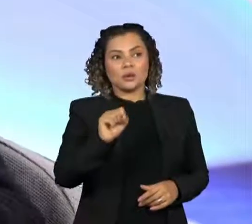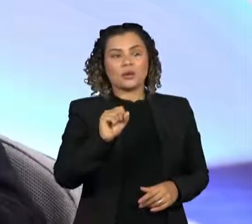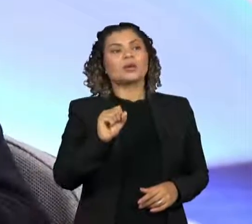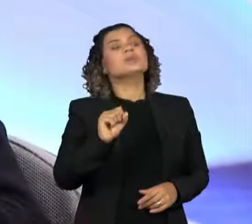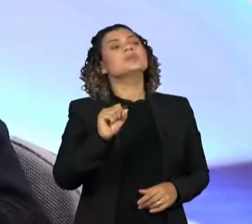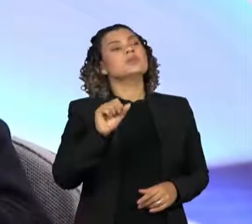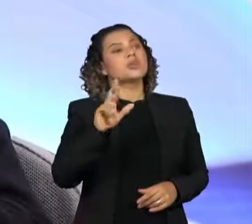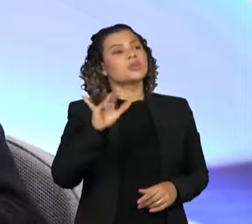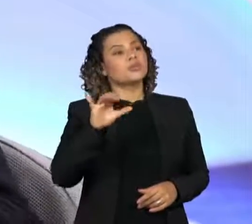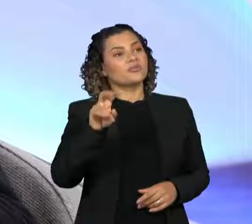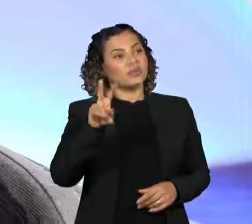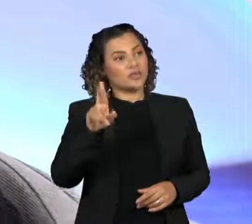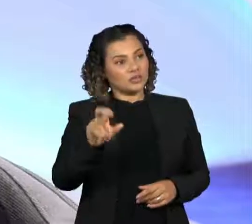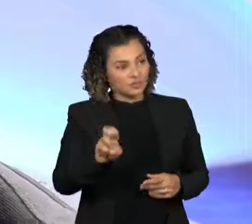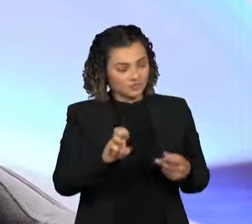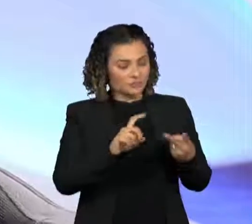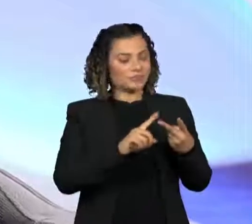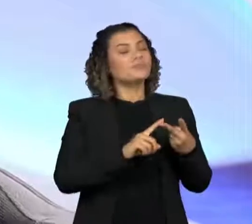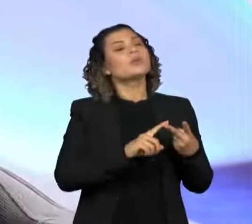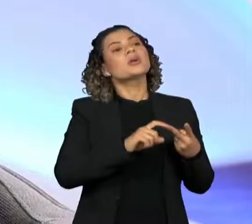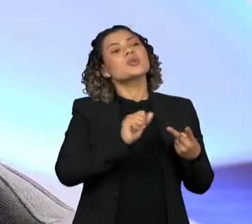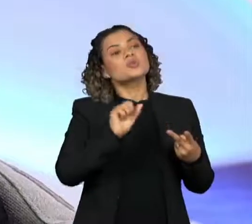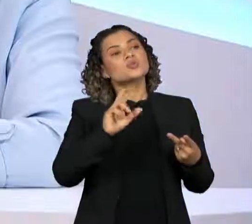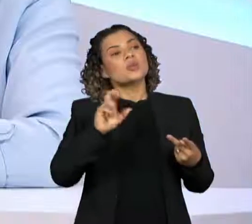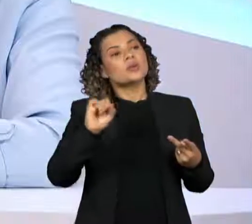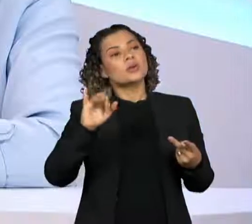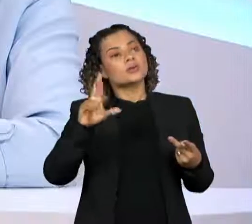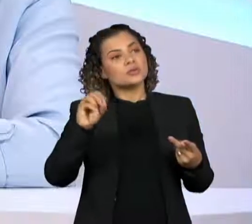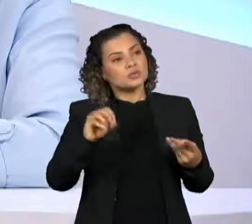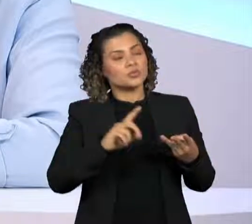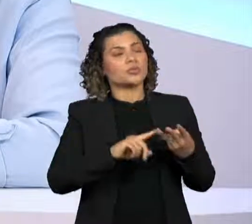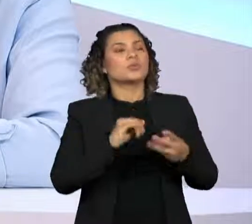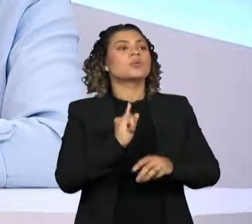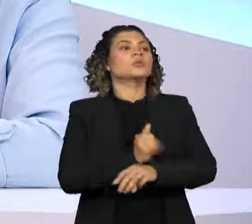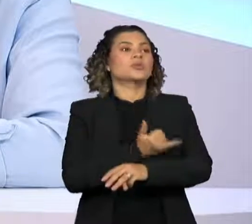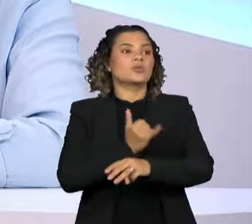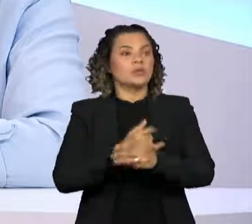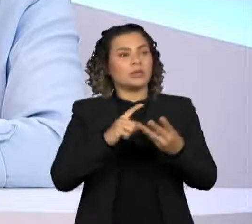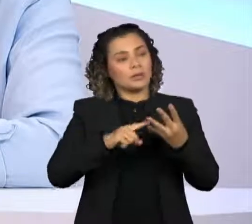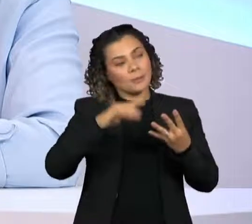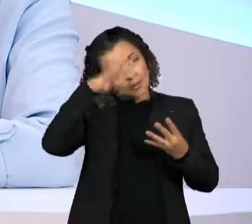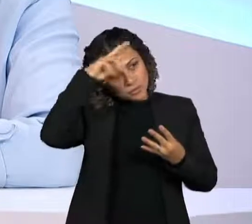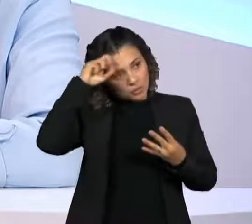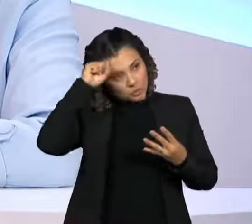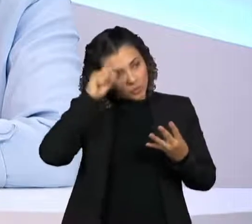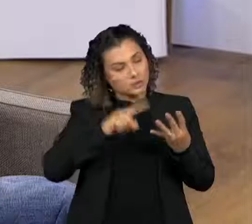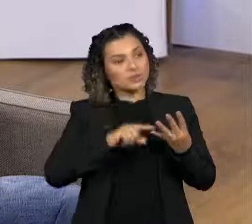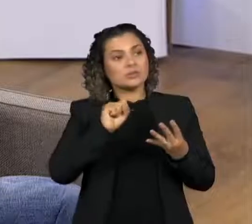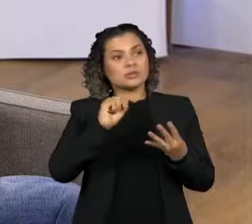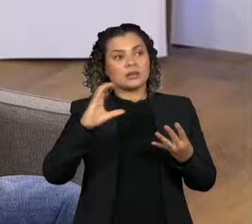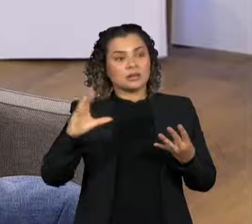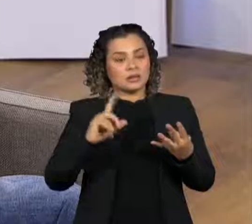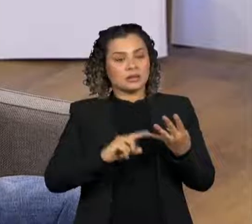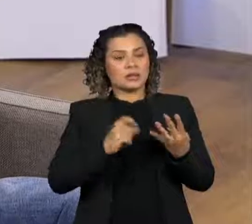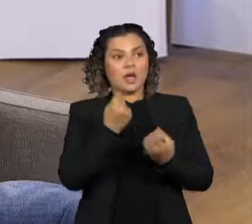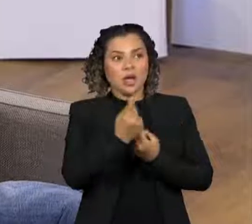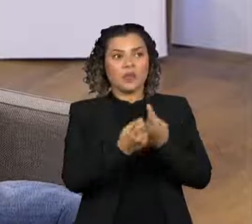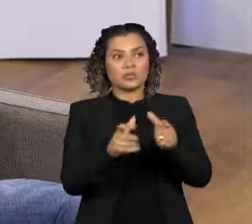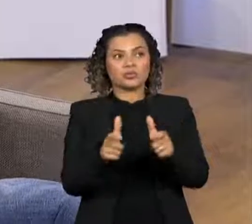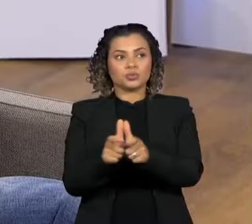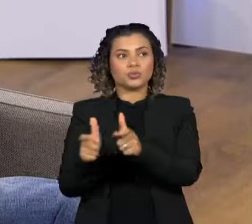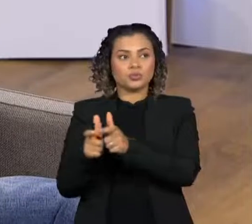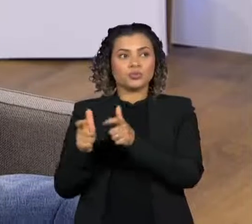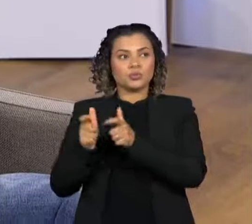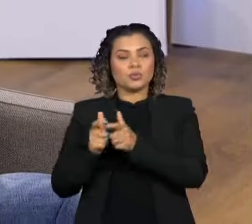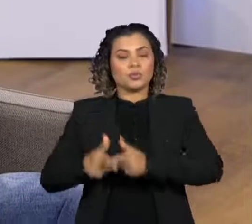em Sorriso, no Mato Grosso, em Joinville, em Santa Catarina, alguns grupos